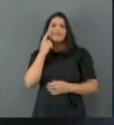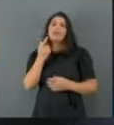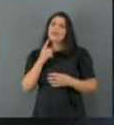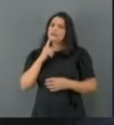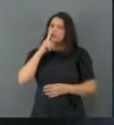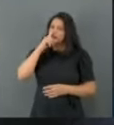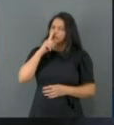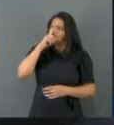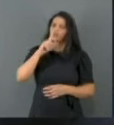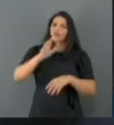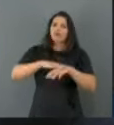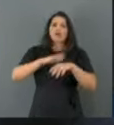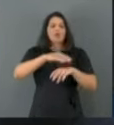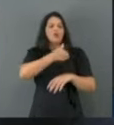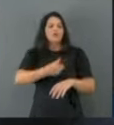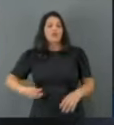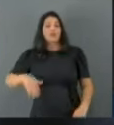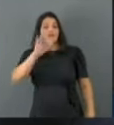à União